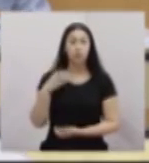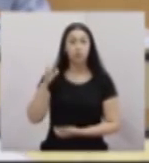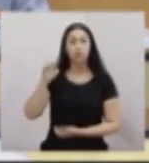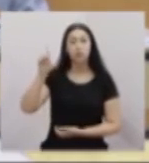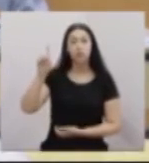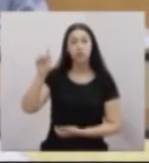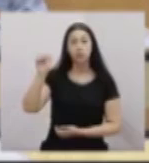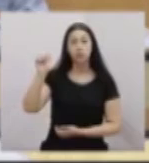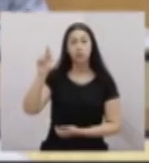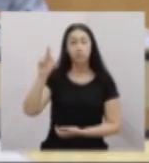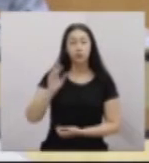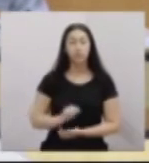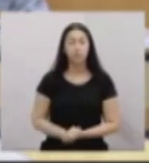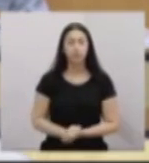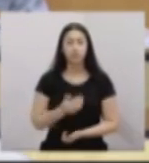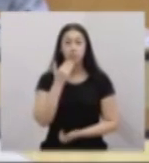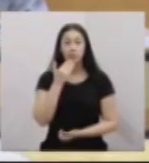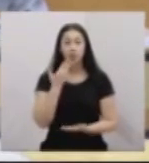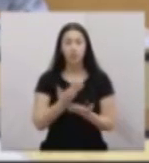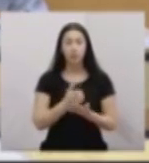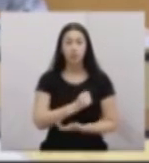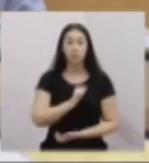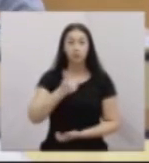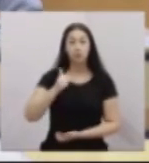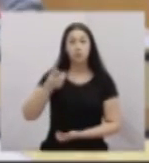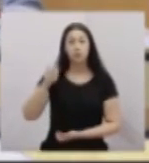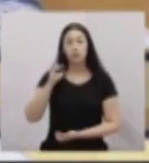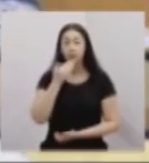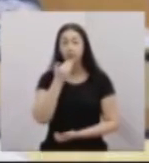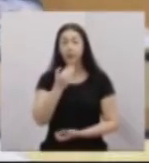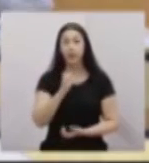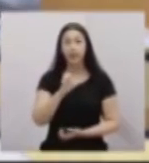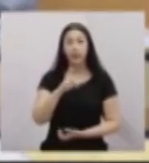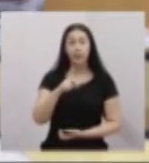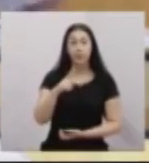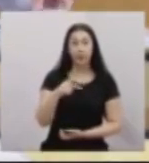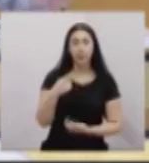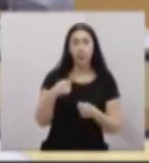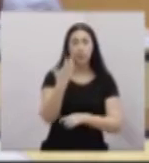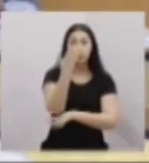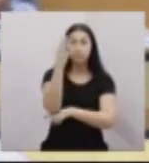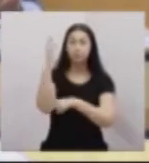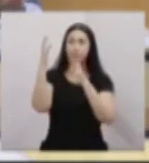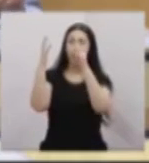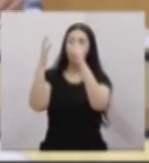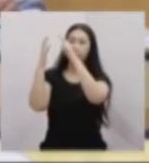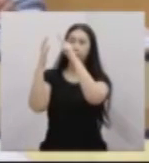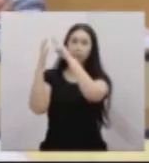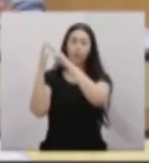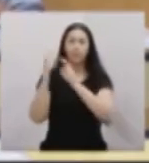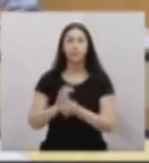Edgar Sasaki. Requerimento 115, a EDP, para que proceda a poda de